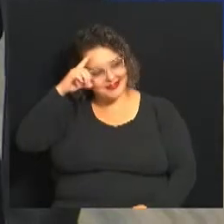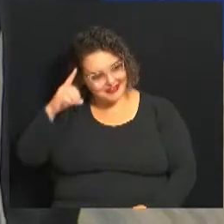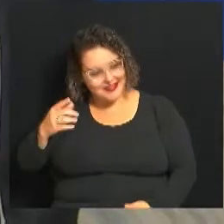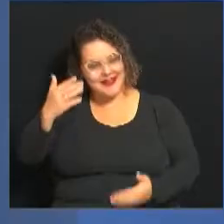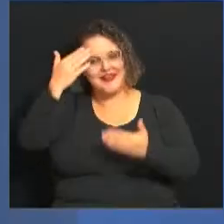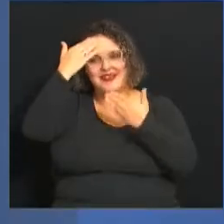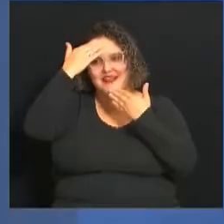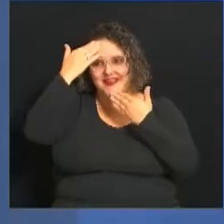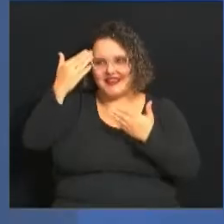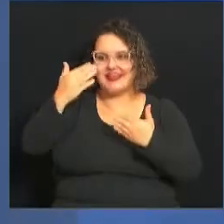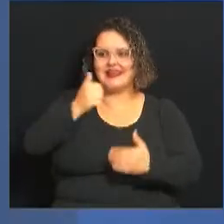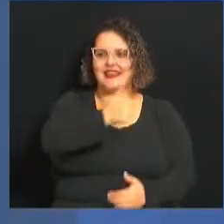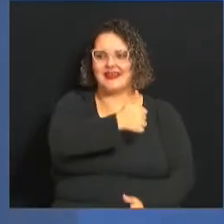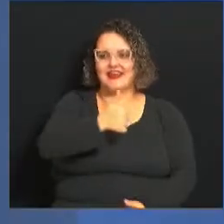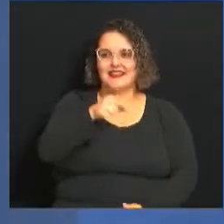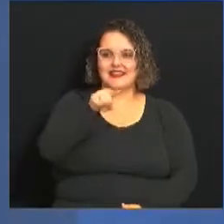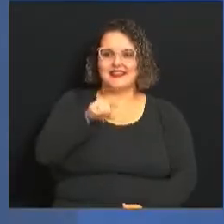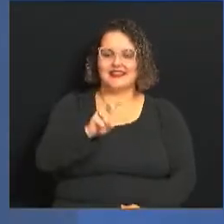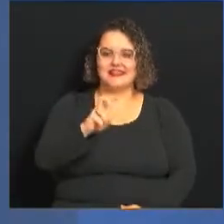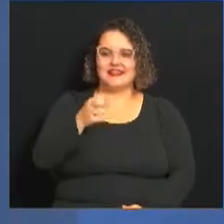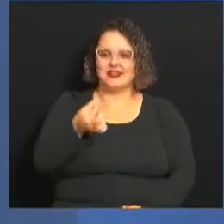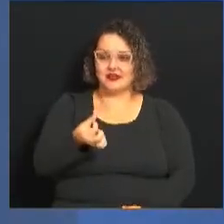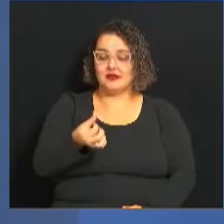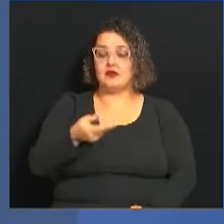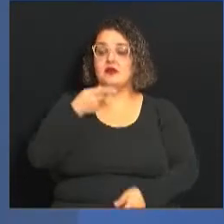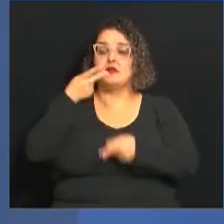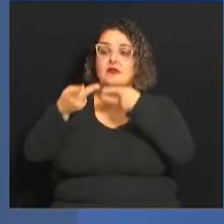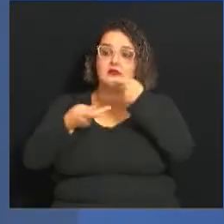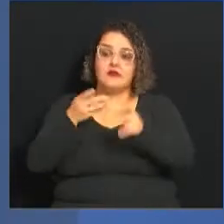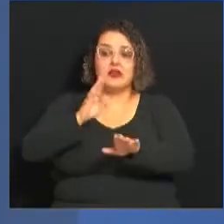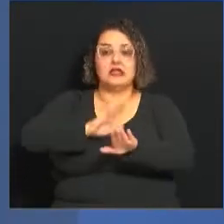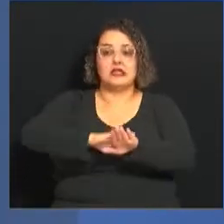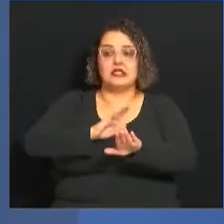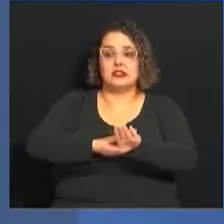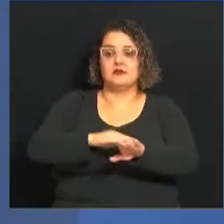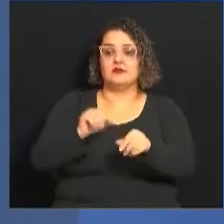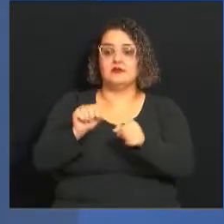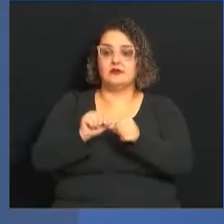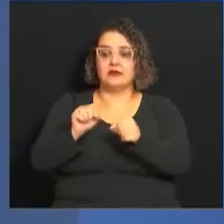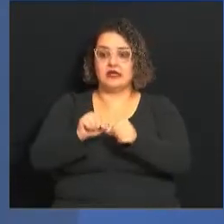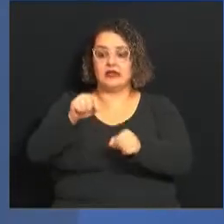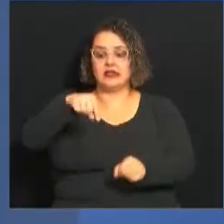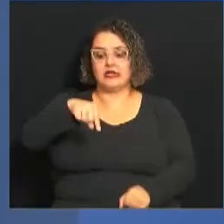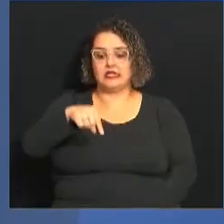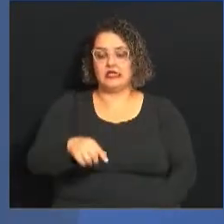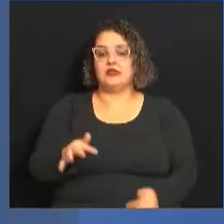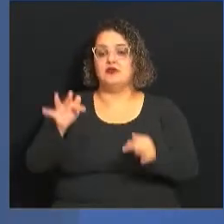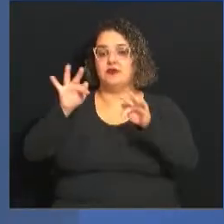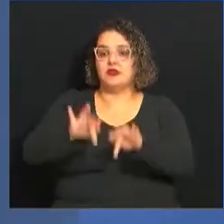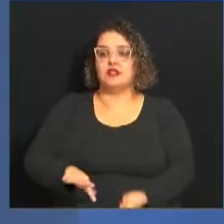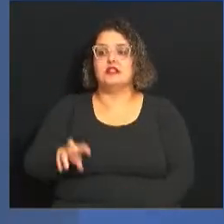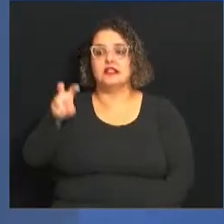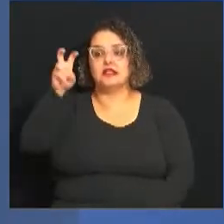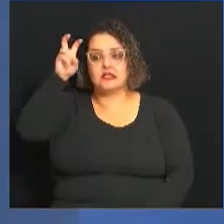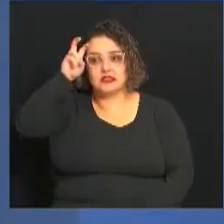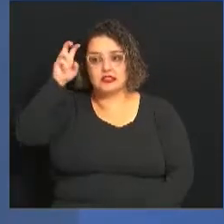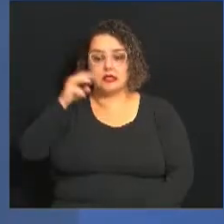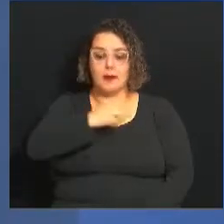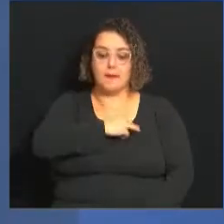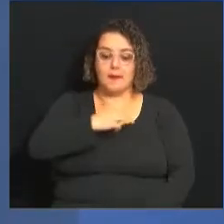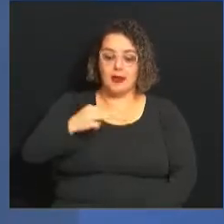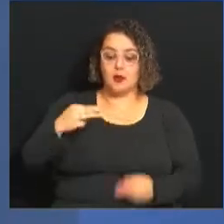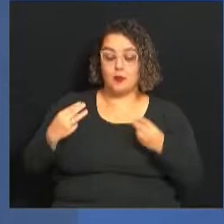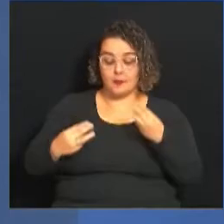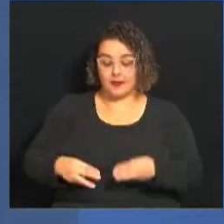obrigada. 11h56 e a gente fala das atualizações feitas no final desta quinta-feira pelo Ministério da Saúde,